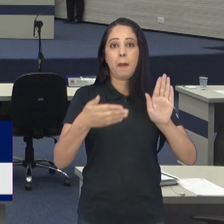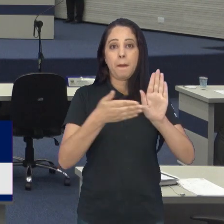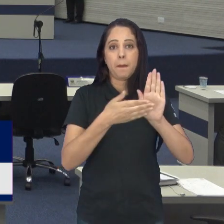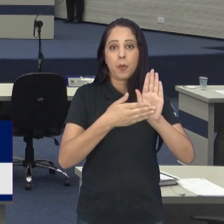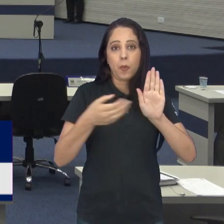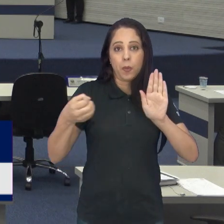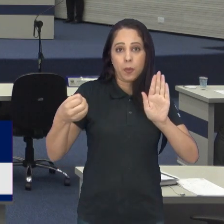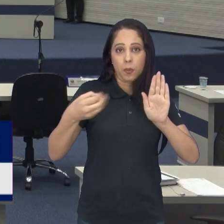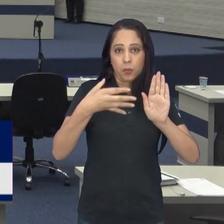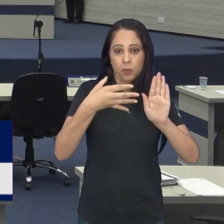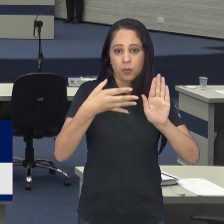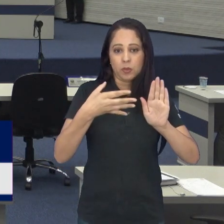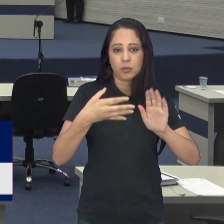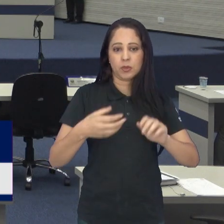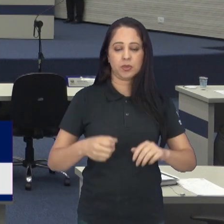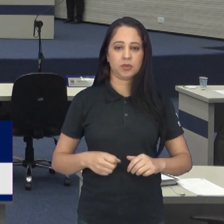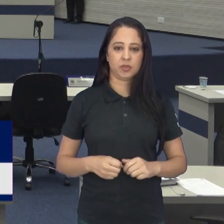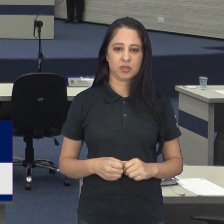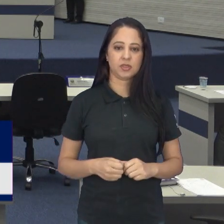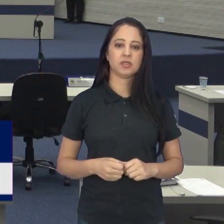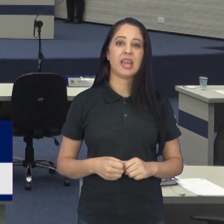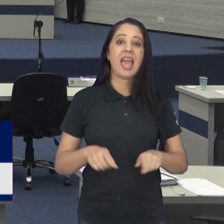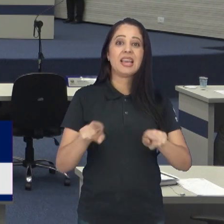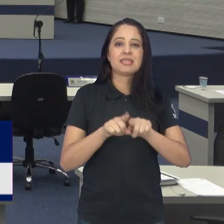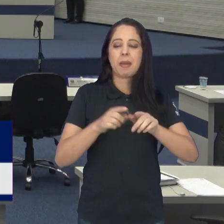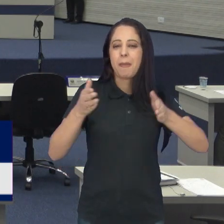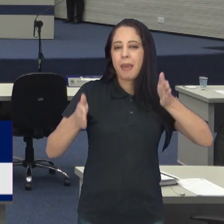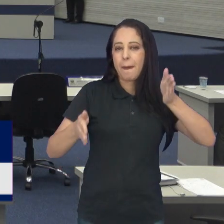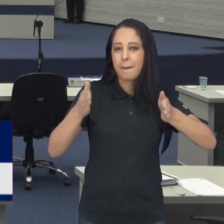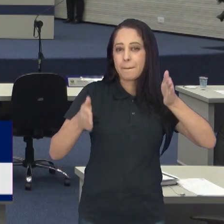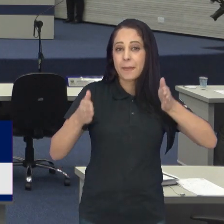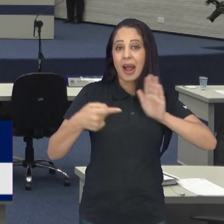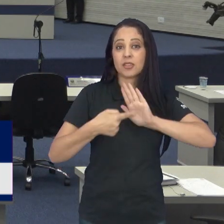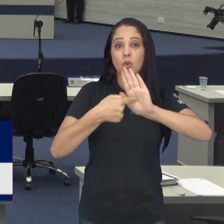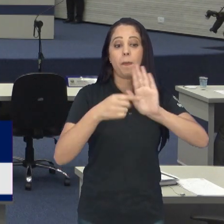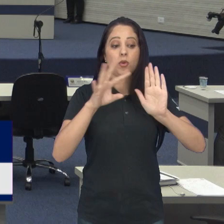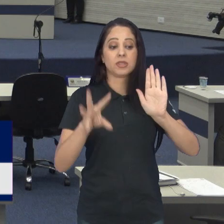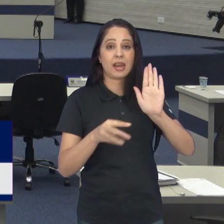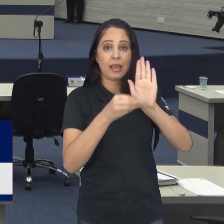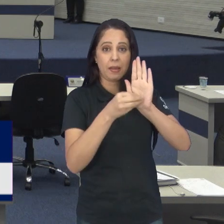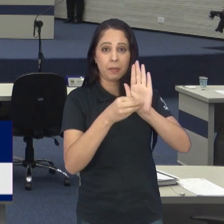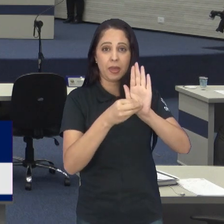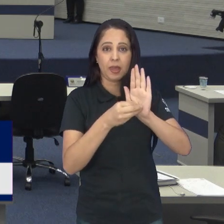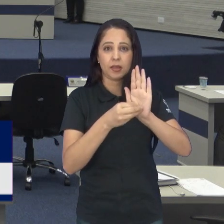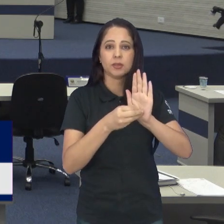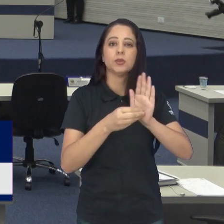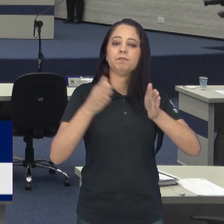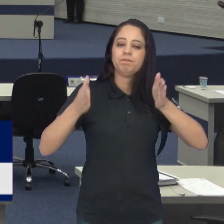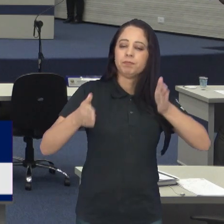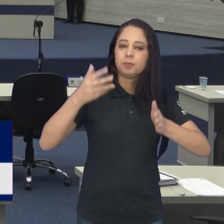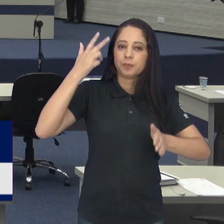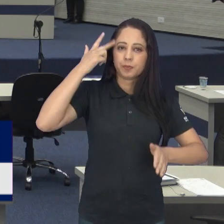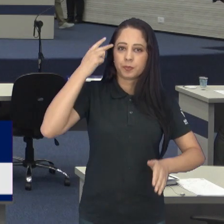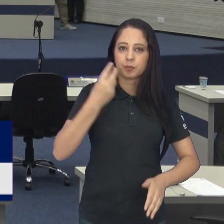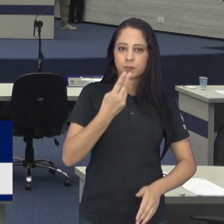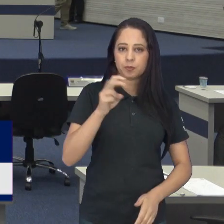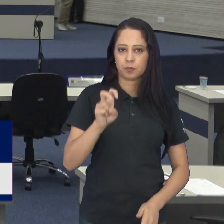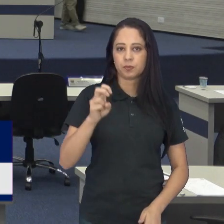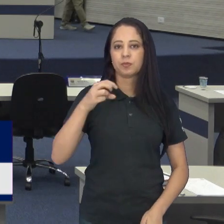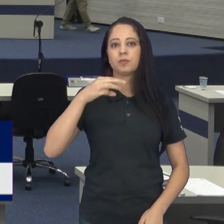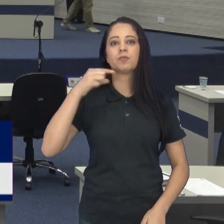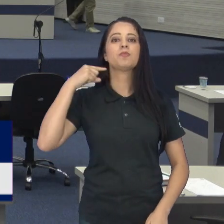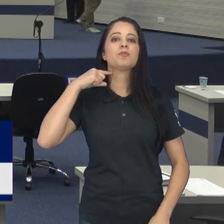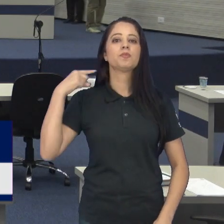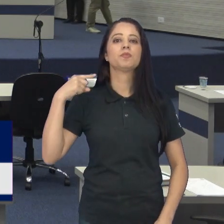Proposituras novas, término do prazo para apresentação de emendas, rito ordinário,